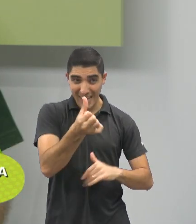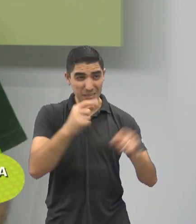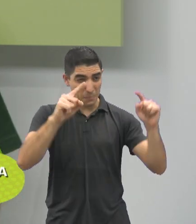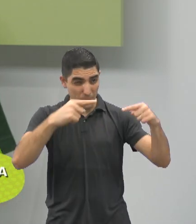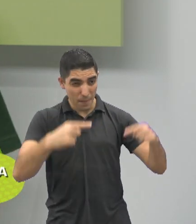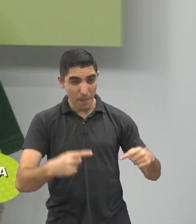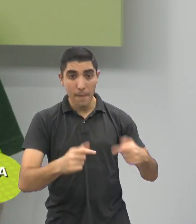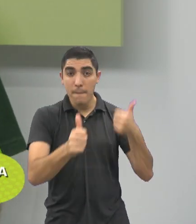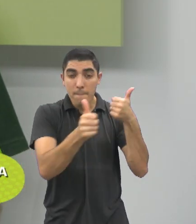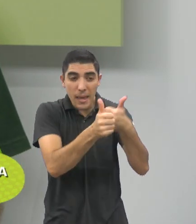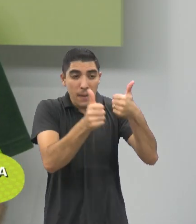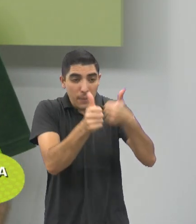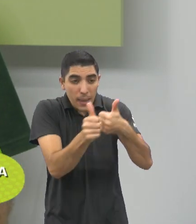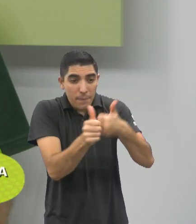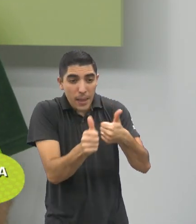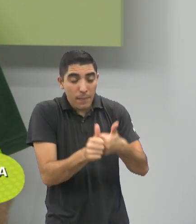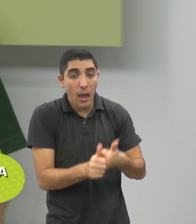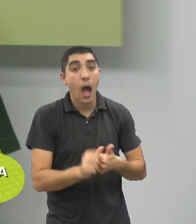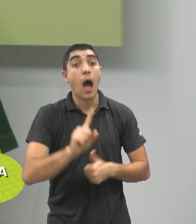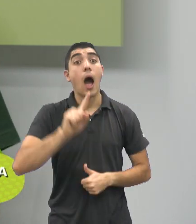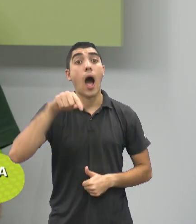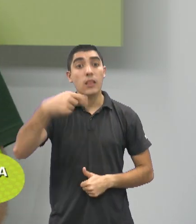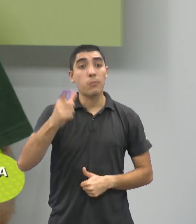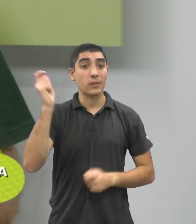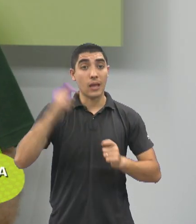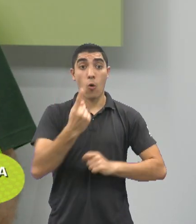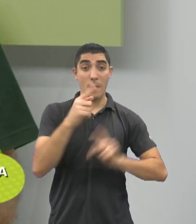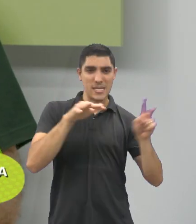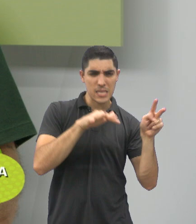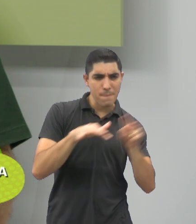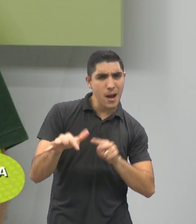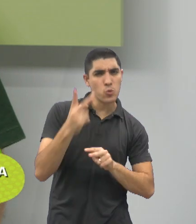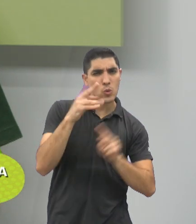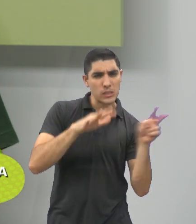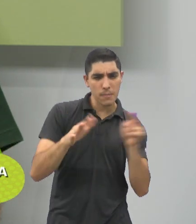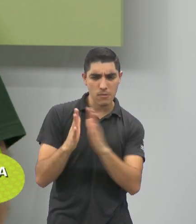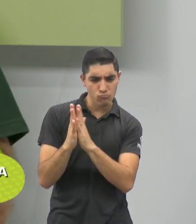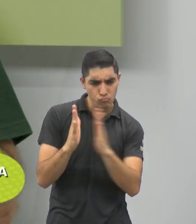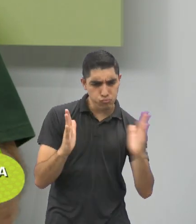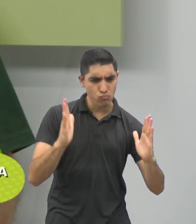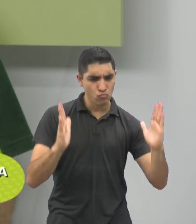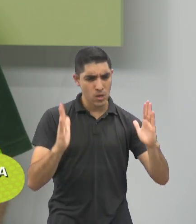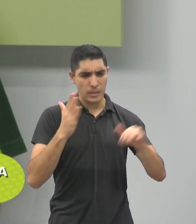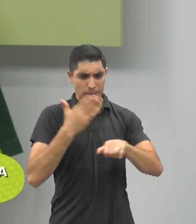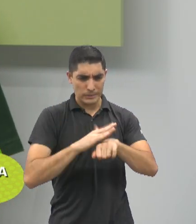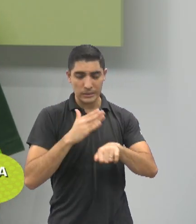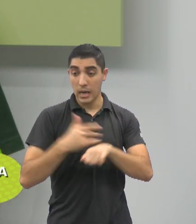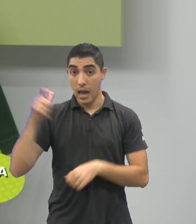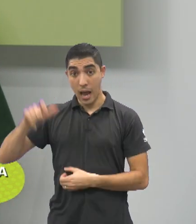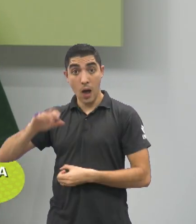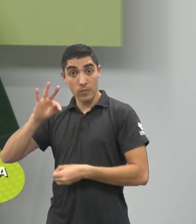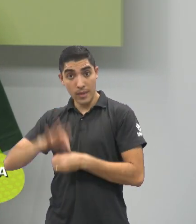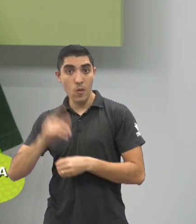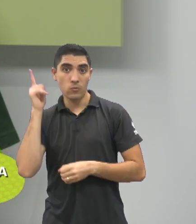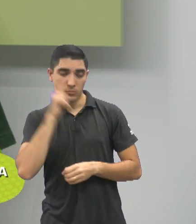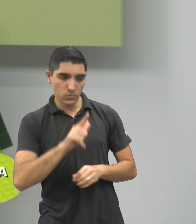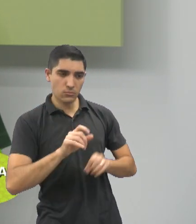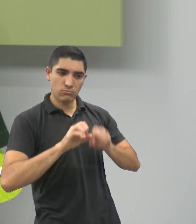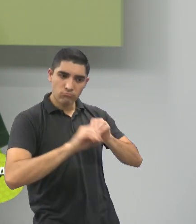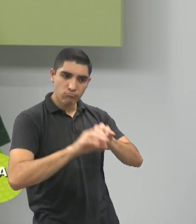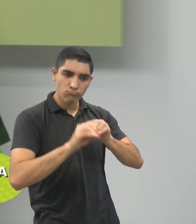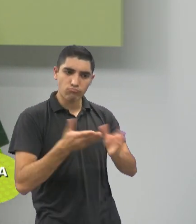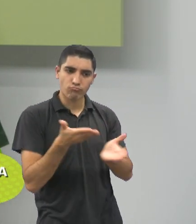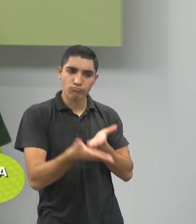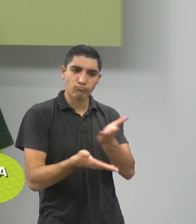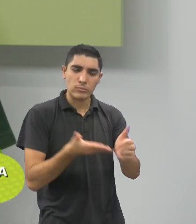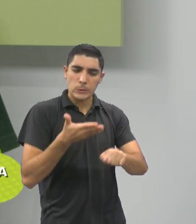Regis Marrero, teve tempo para treinar, teve tempo para sentar a rapaziada e falar assim, é isso que eu quero, vamos descansar bem para